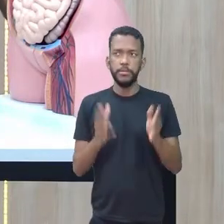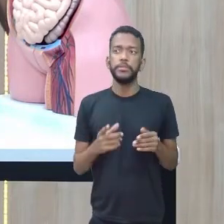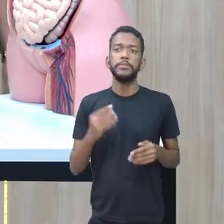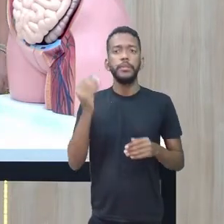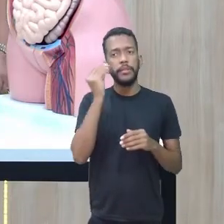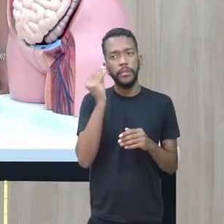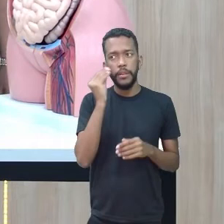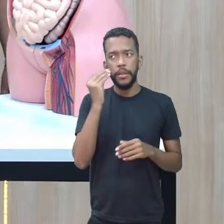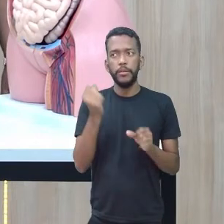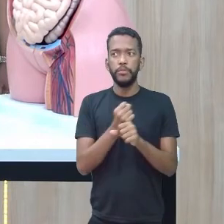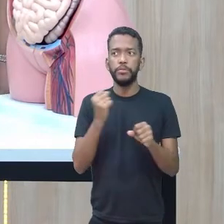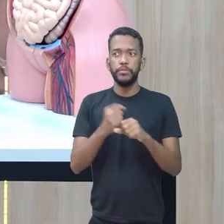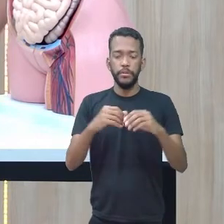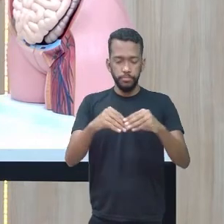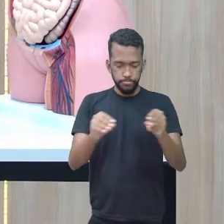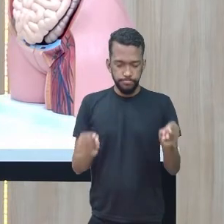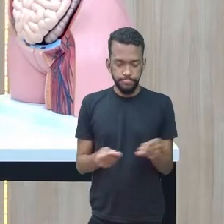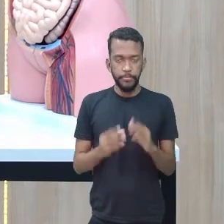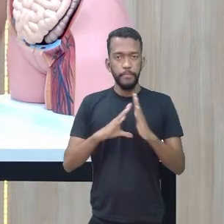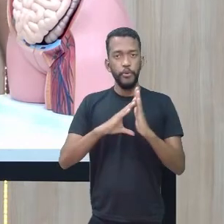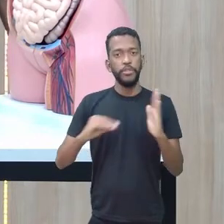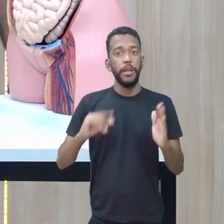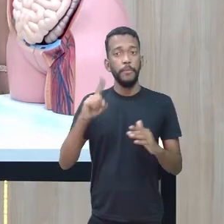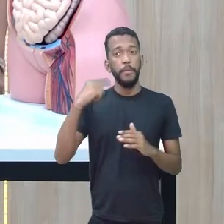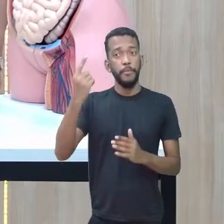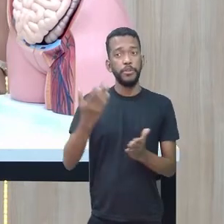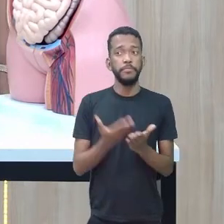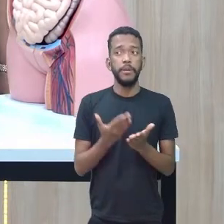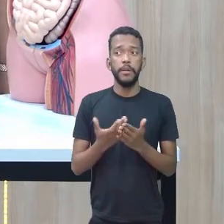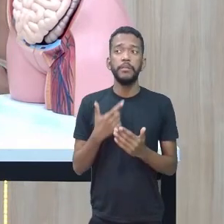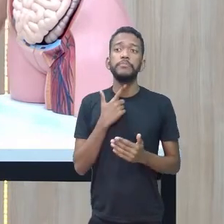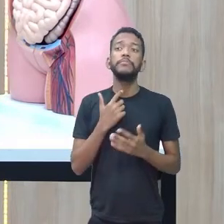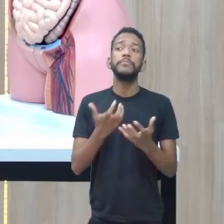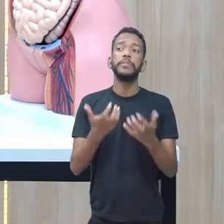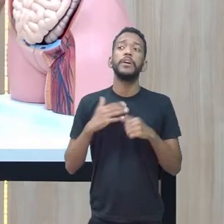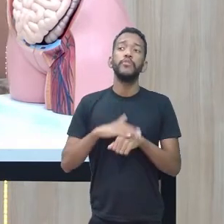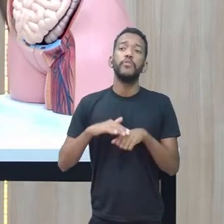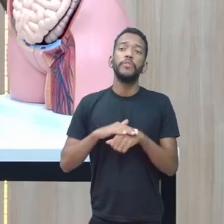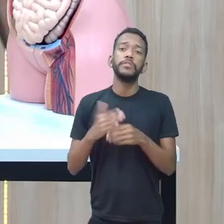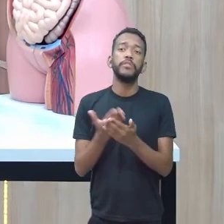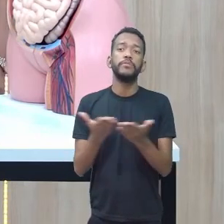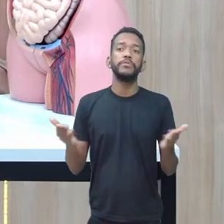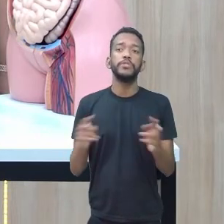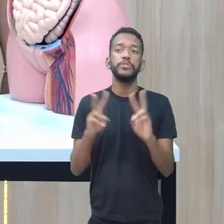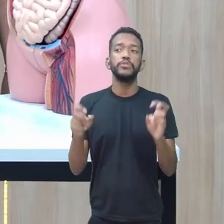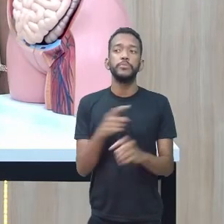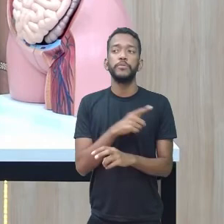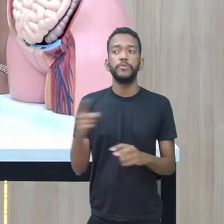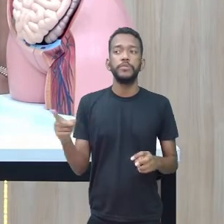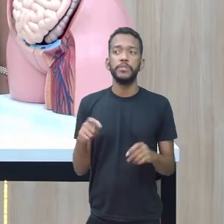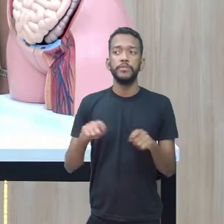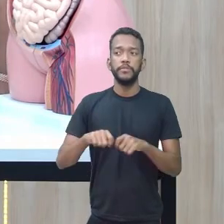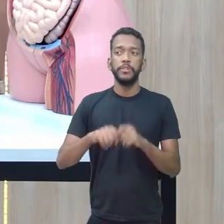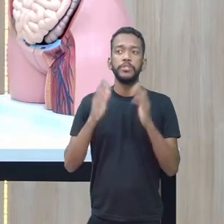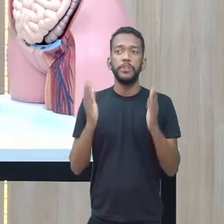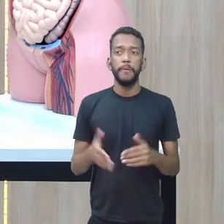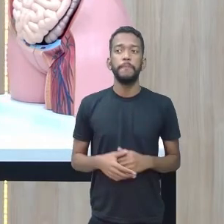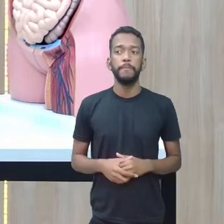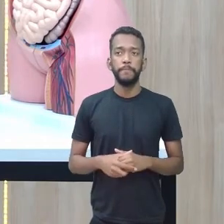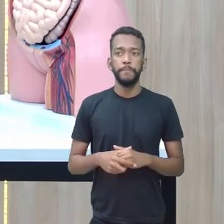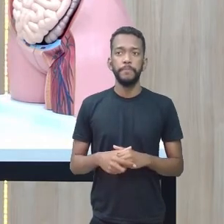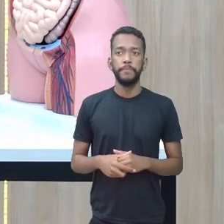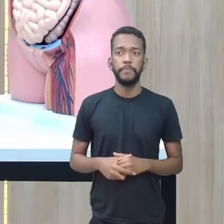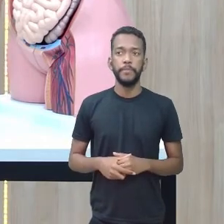tenta construir um modelo de célula. Na próxima aula eu quero conversar com vocês sobre o que vocês construíram, ok? Então, agora,